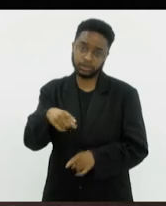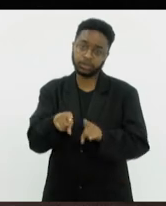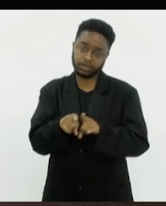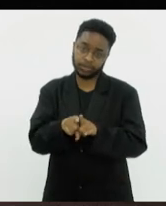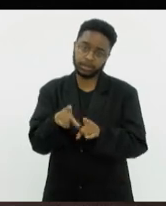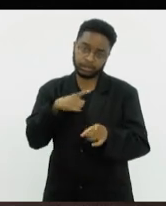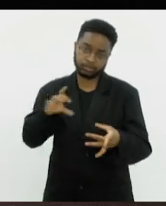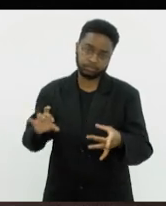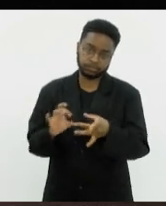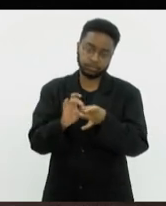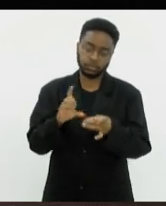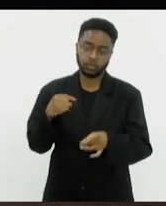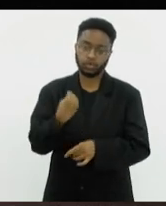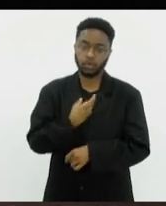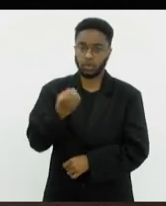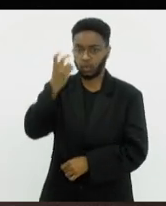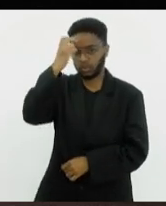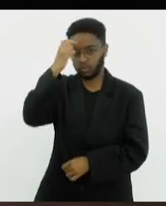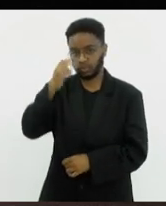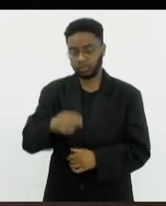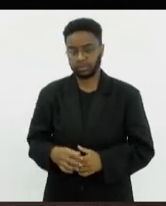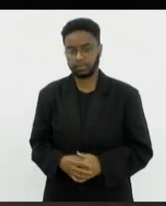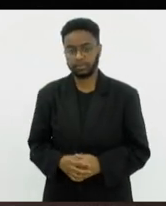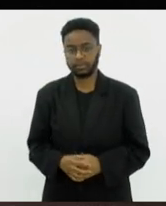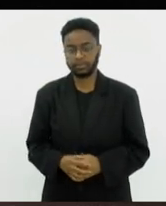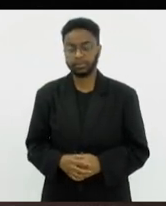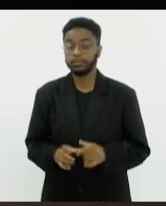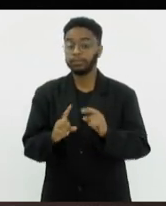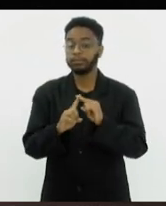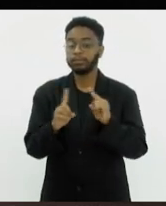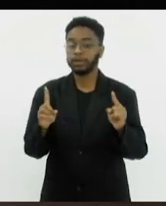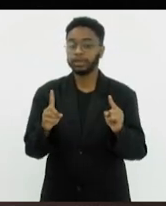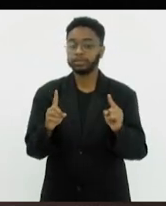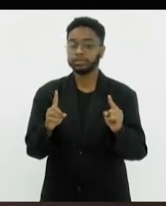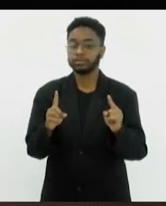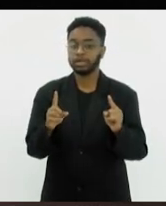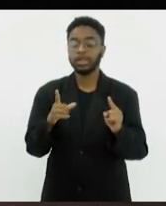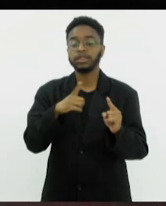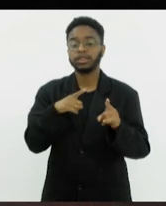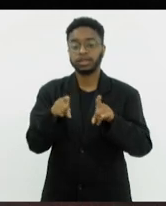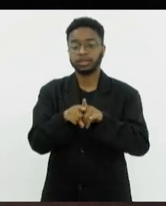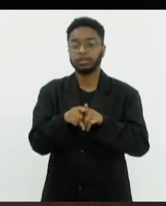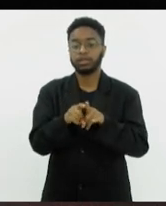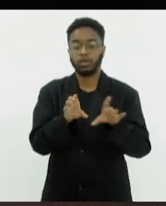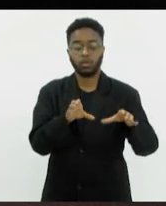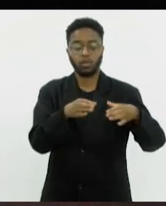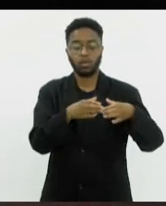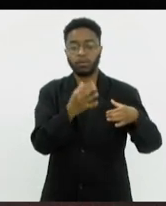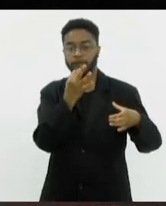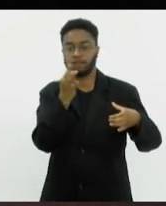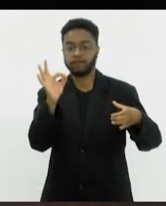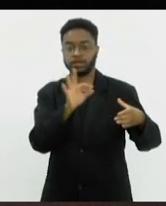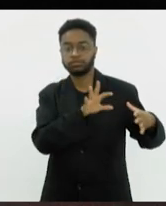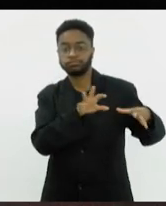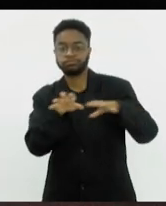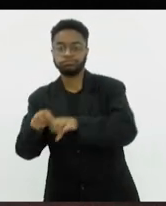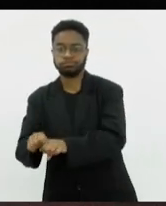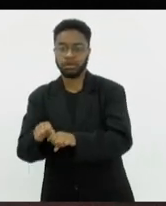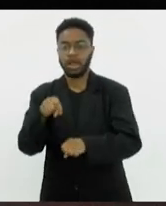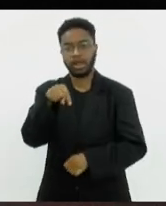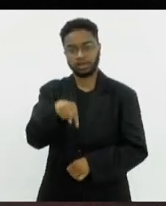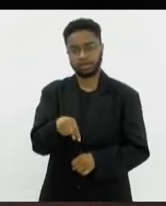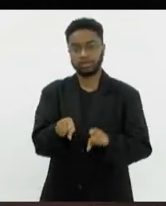nossa cultura, né, mas também isso aqui foi invadido pelos franceses. Veja